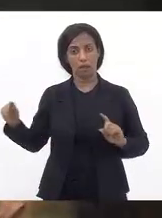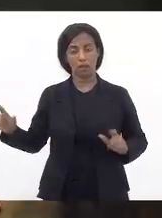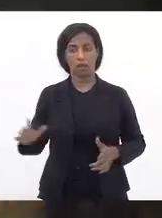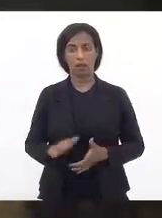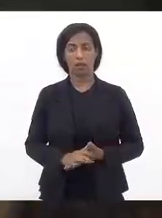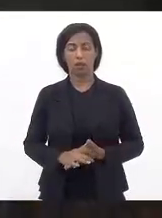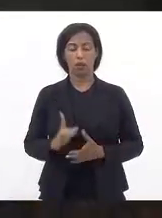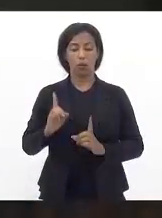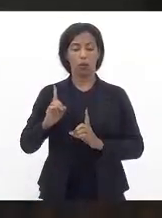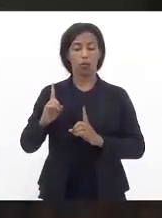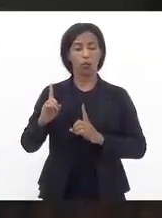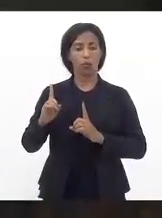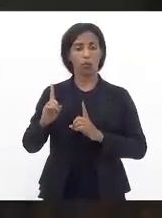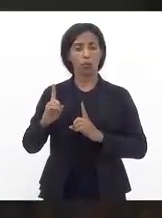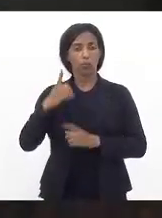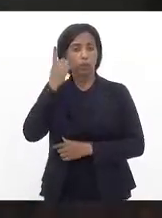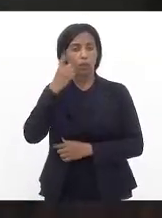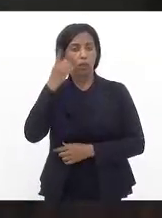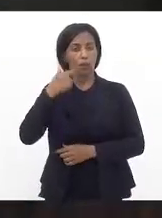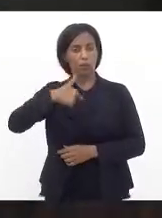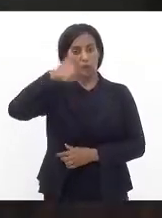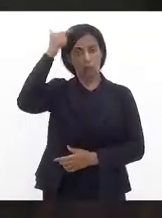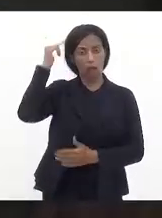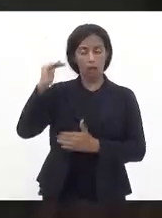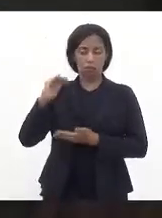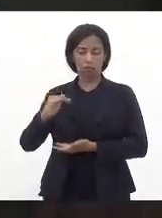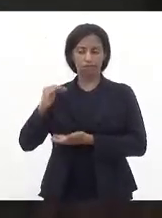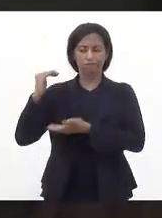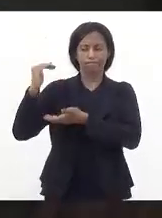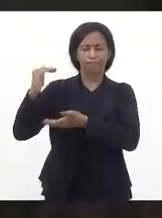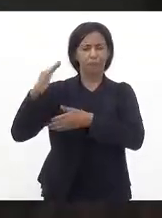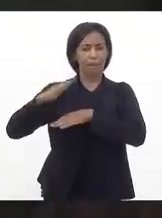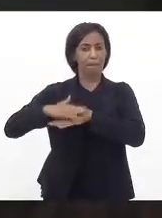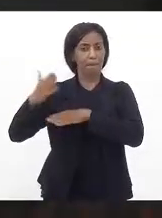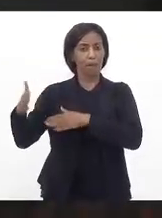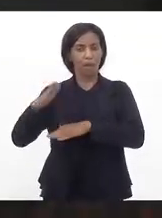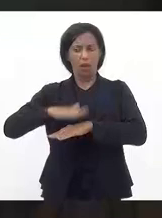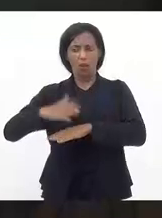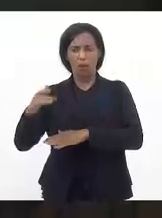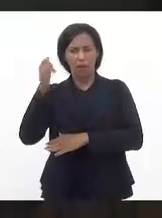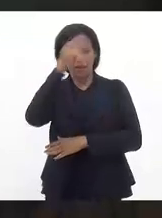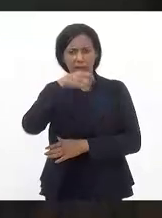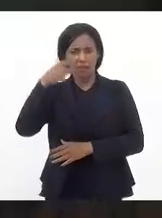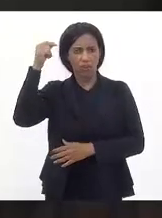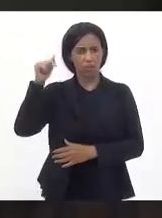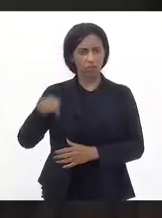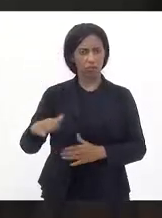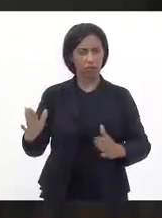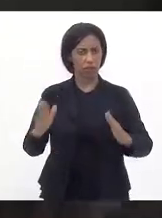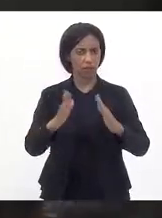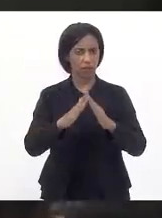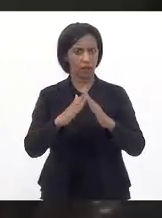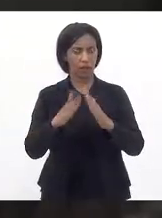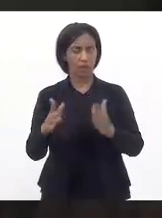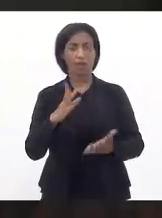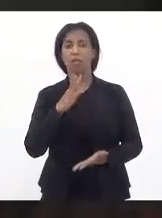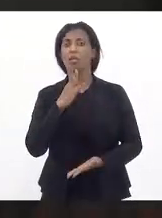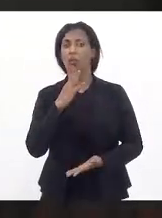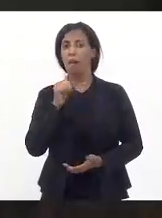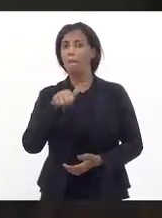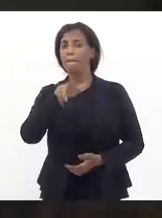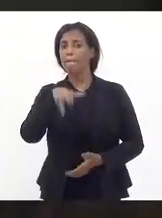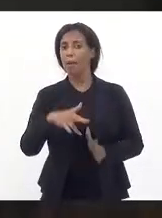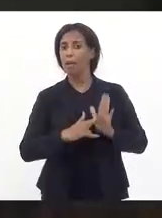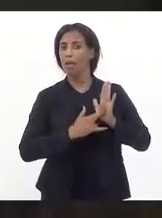o Deputado Luiz Paulo que é de cano mais um dos mas no momento eu mais antigo nessa casa e conhece